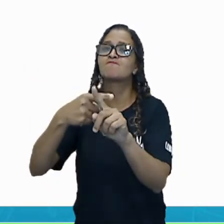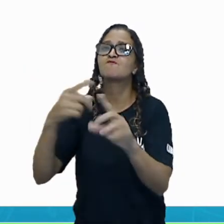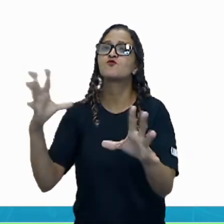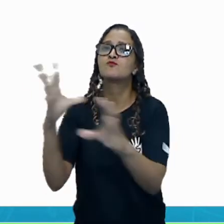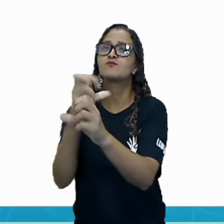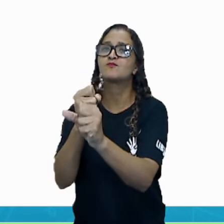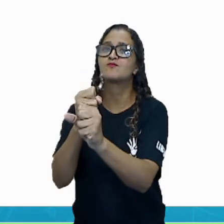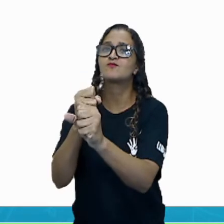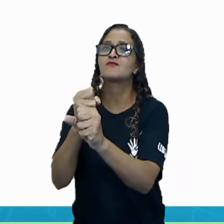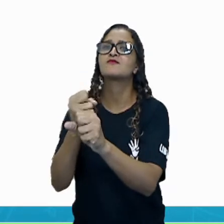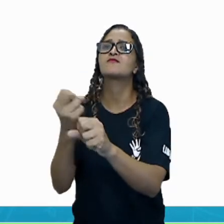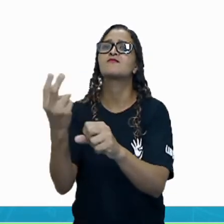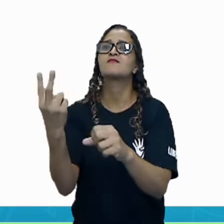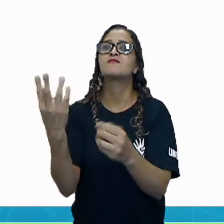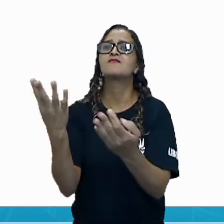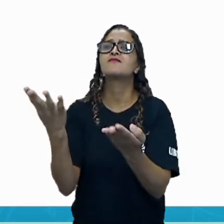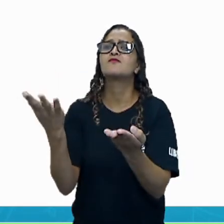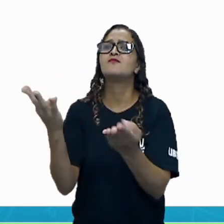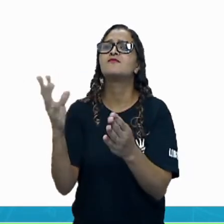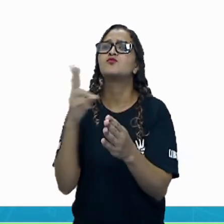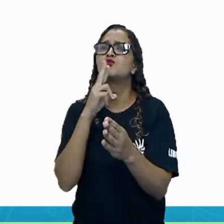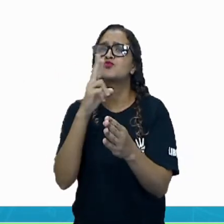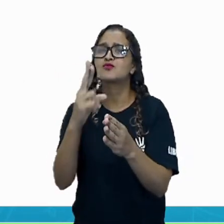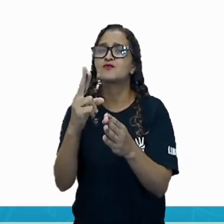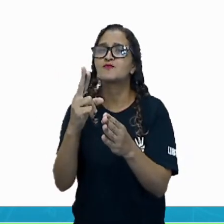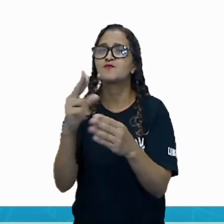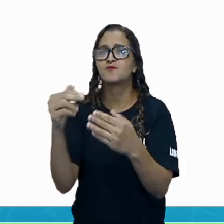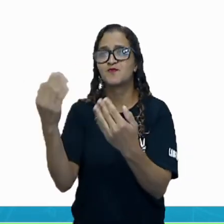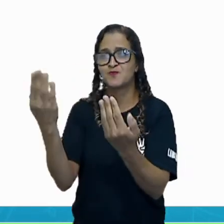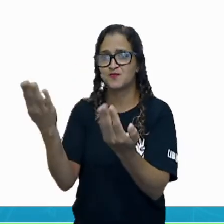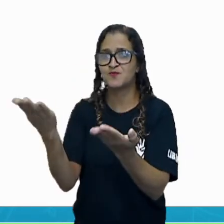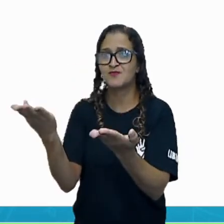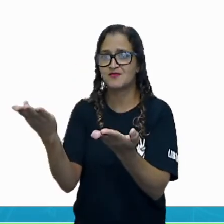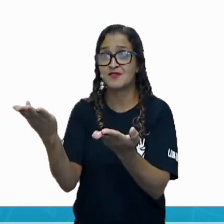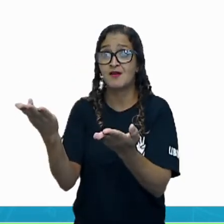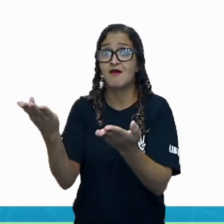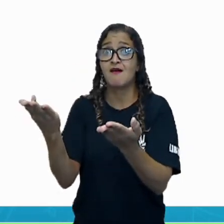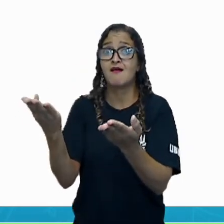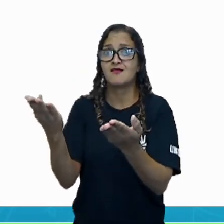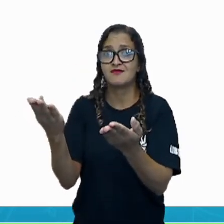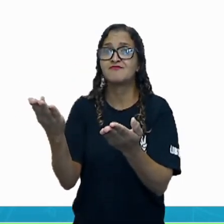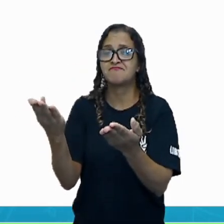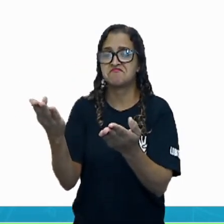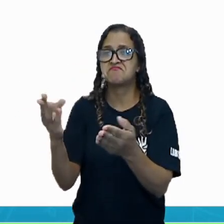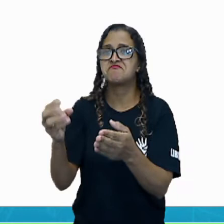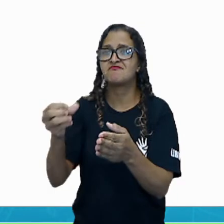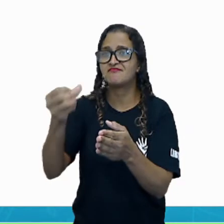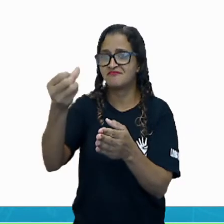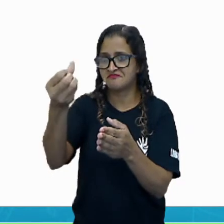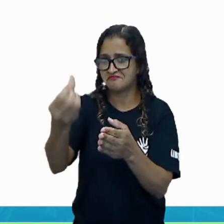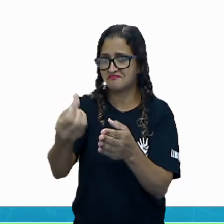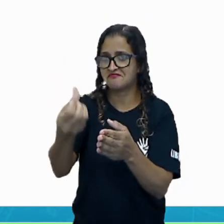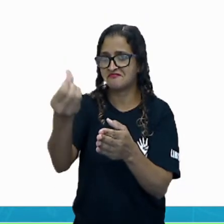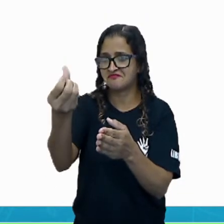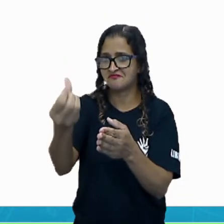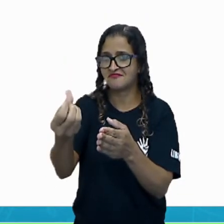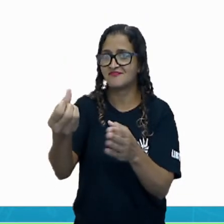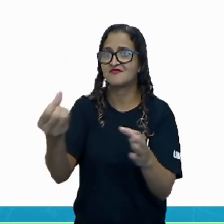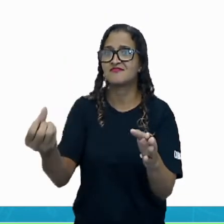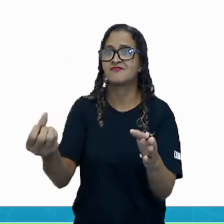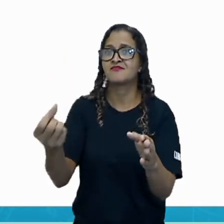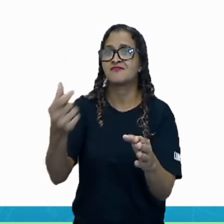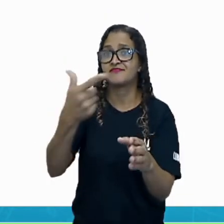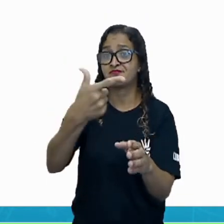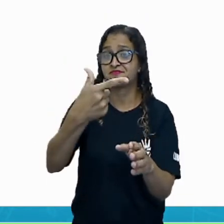1, 2, 3, 4, 5, 6. Peixinho, a soma